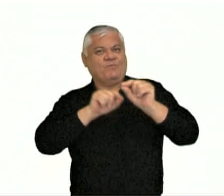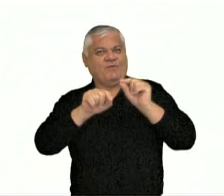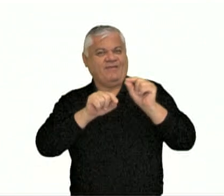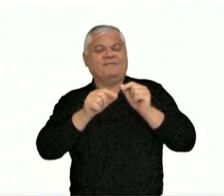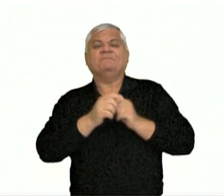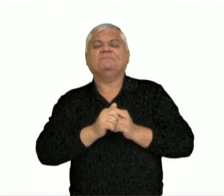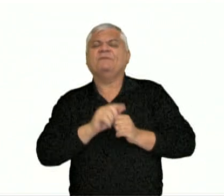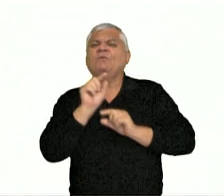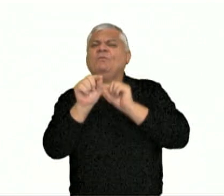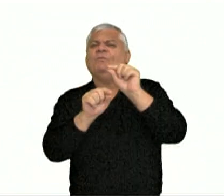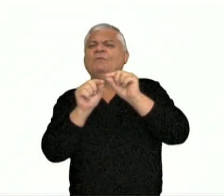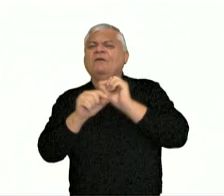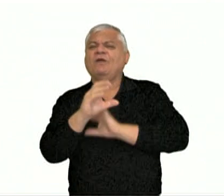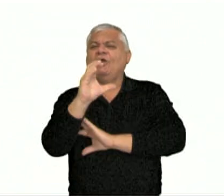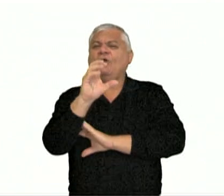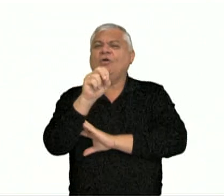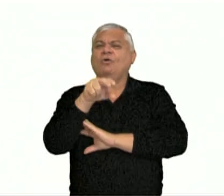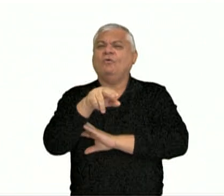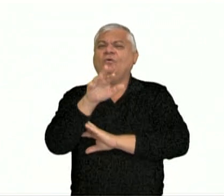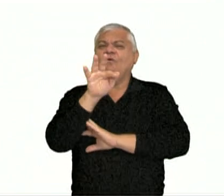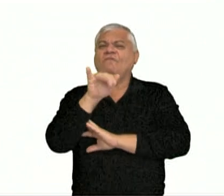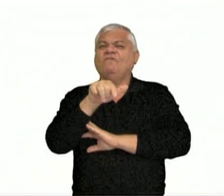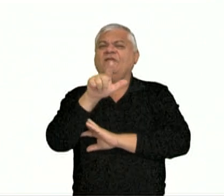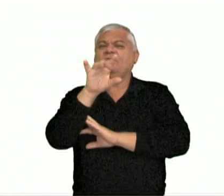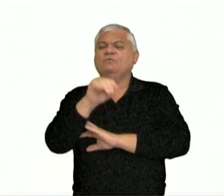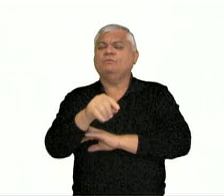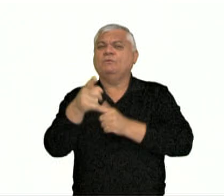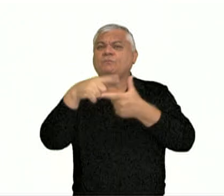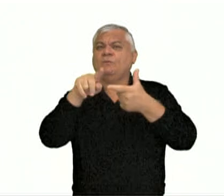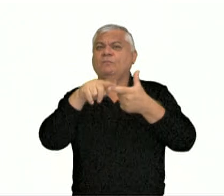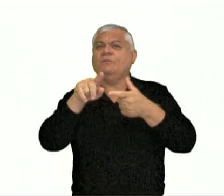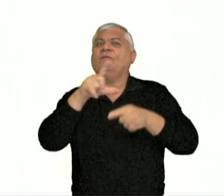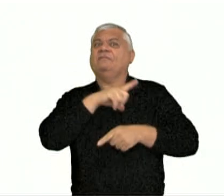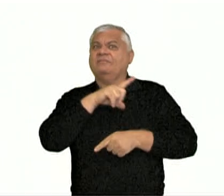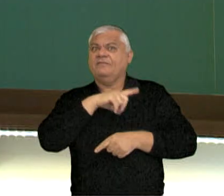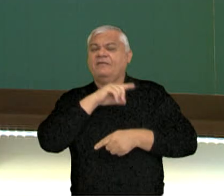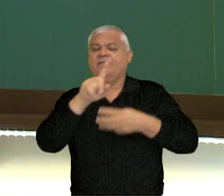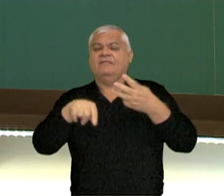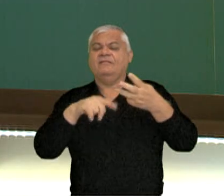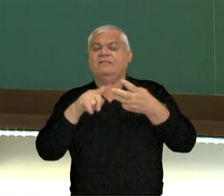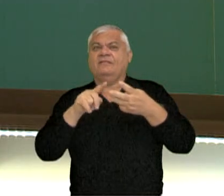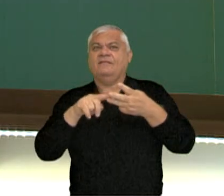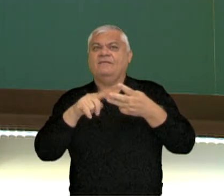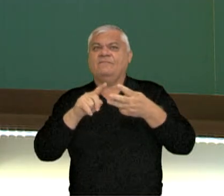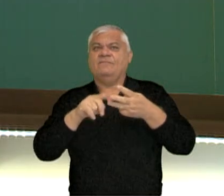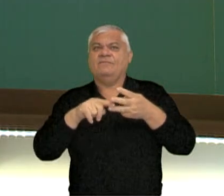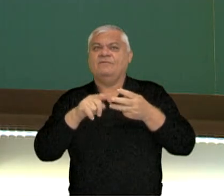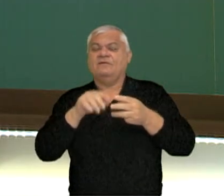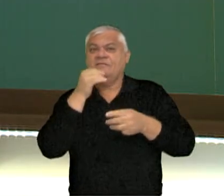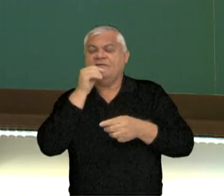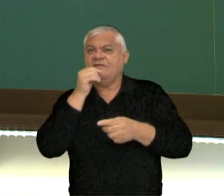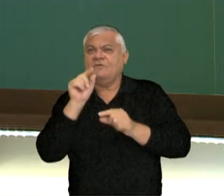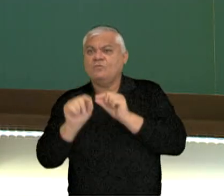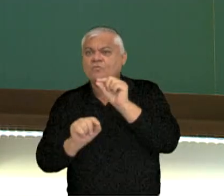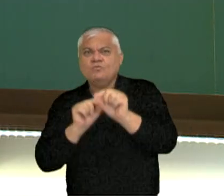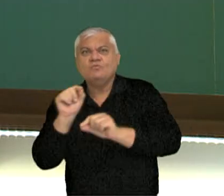gente já sabe que vai aparecer no clímax, que é o momento de maior tensão,